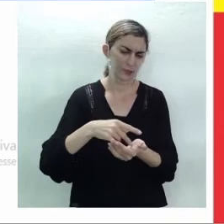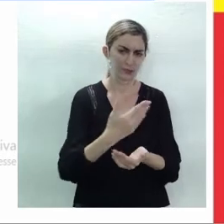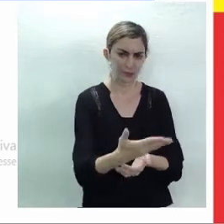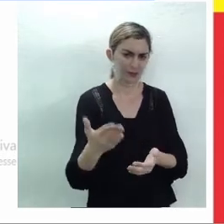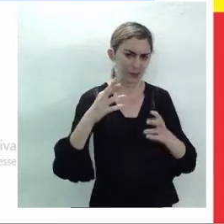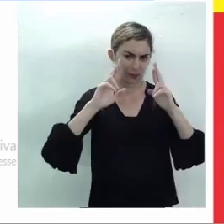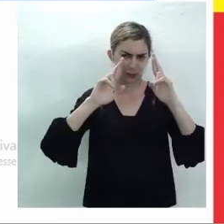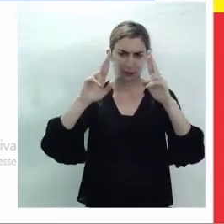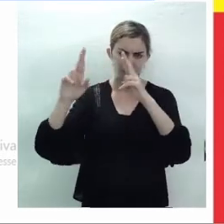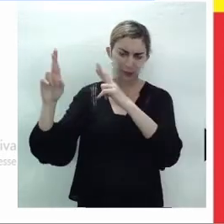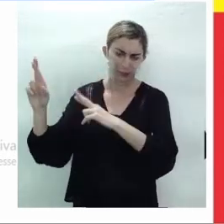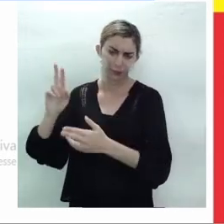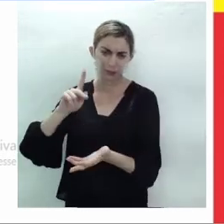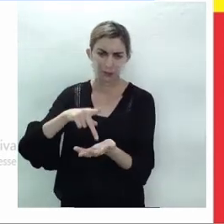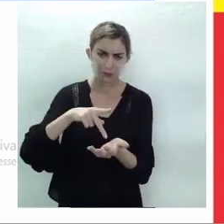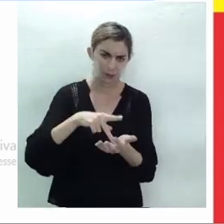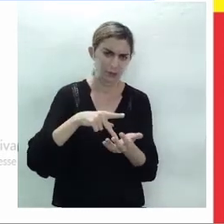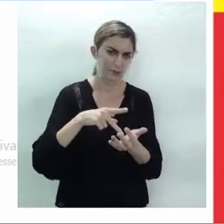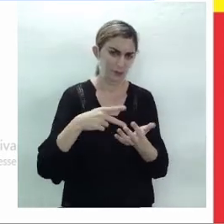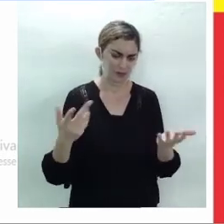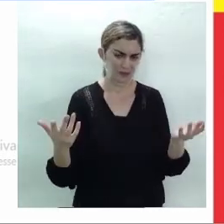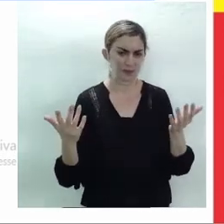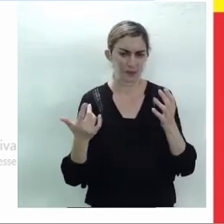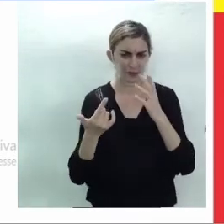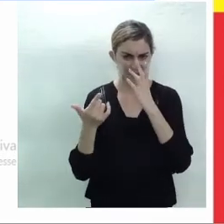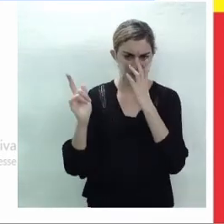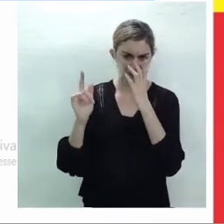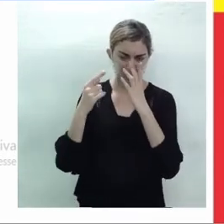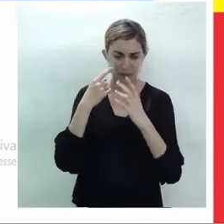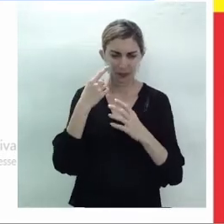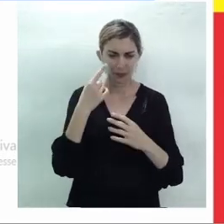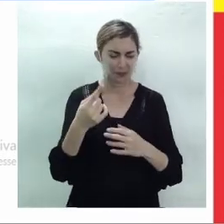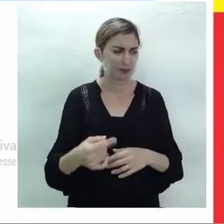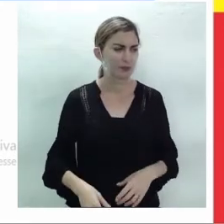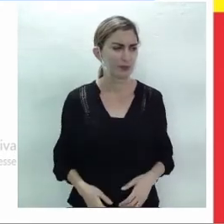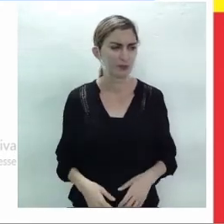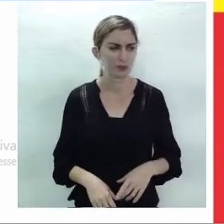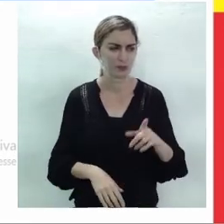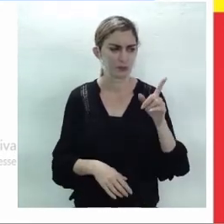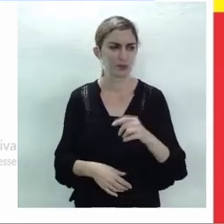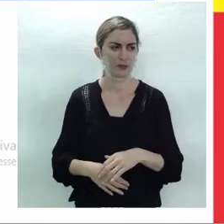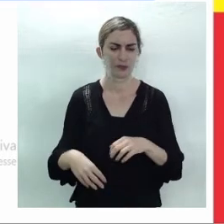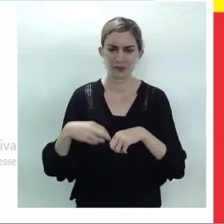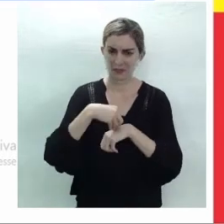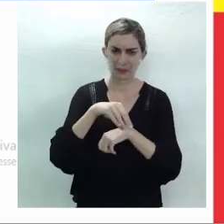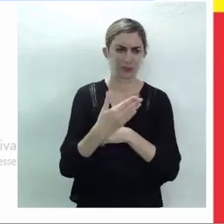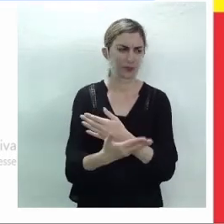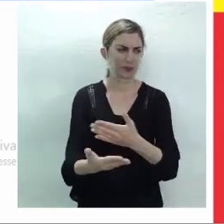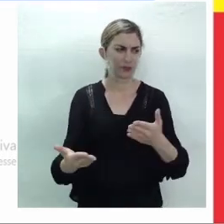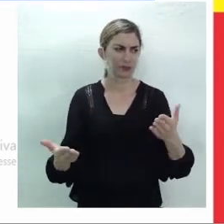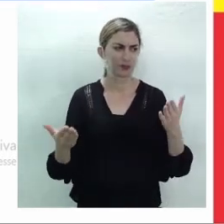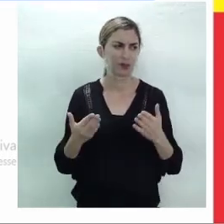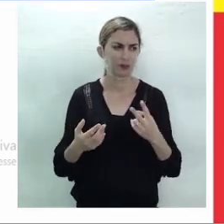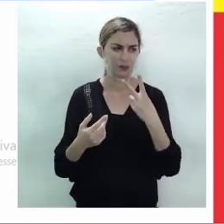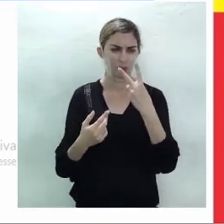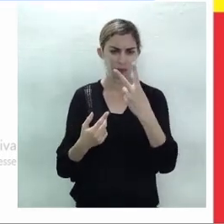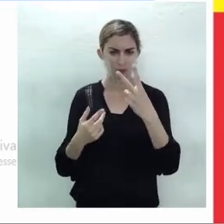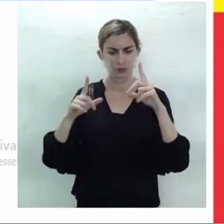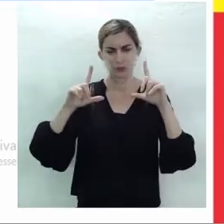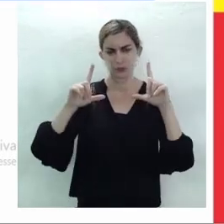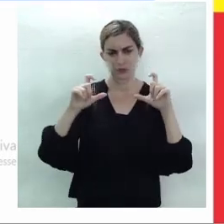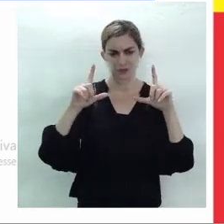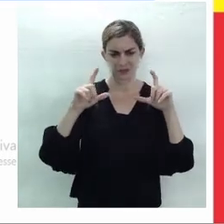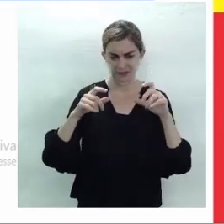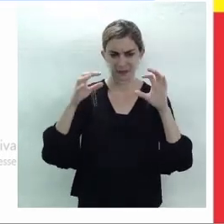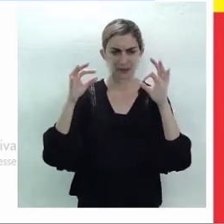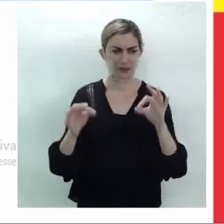ela tem que respeitar a verdade alheia, a do outro. Vamos ver. Olhem aqui, trouxe para vocês duas